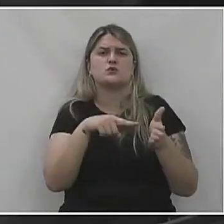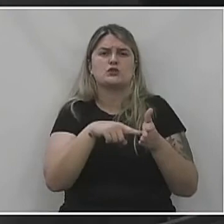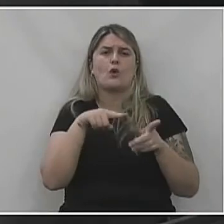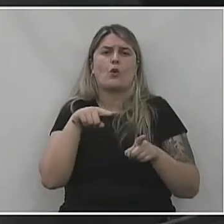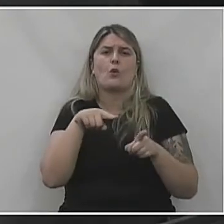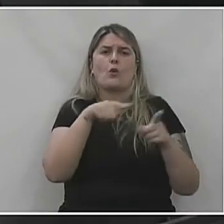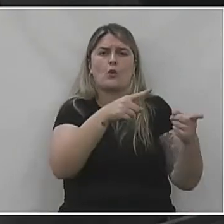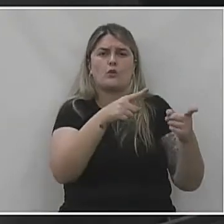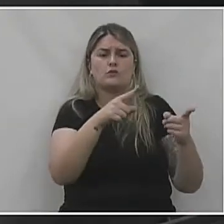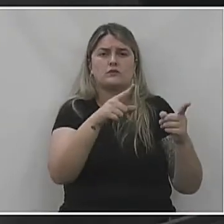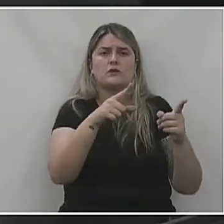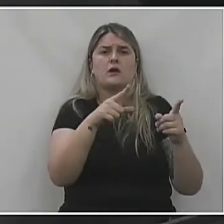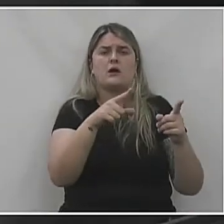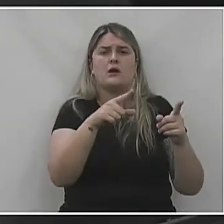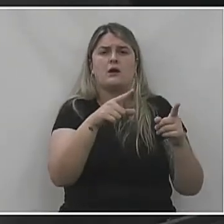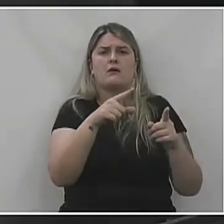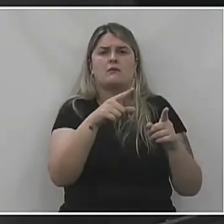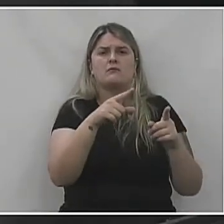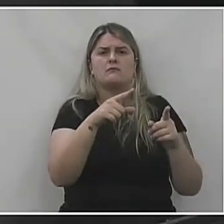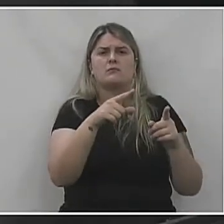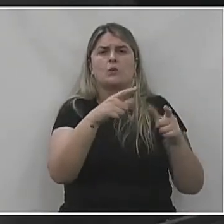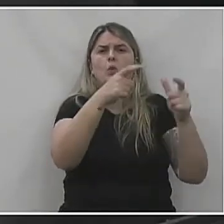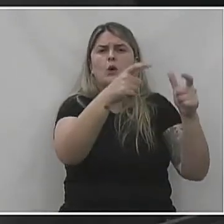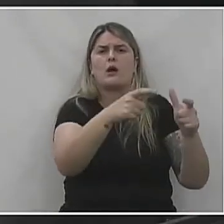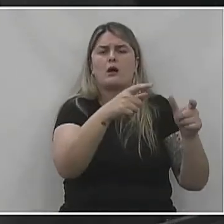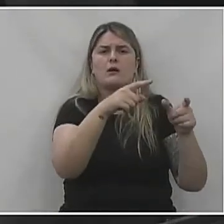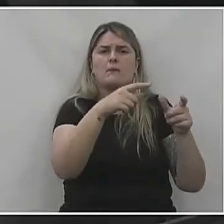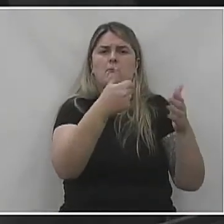um estabelecimento perto da Uniguaçu